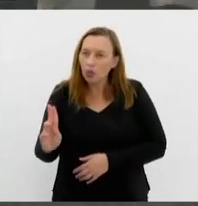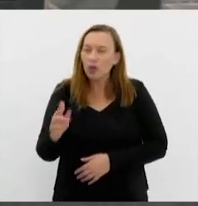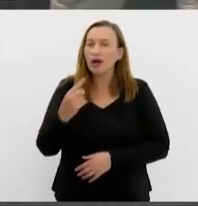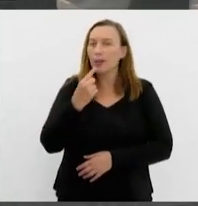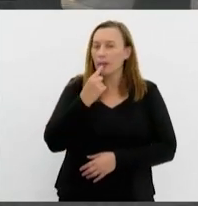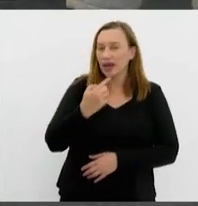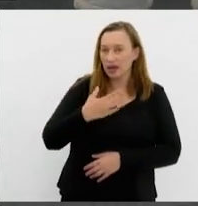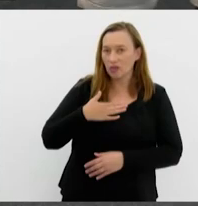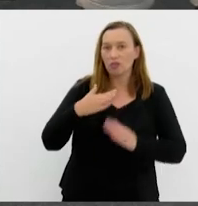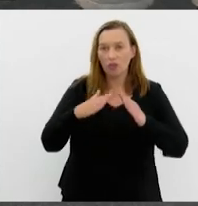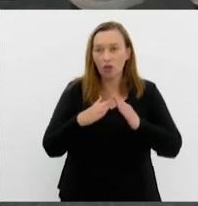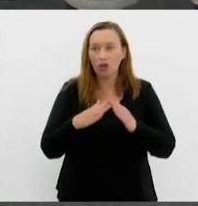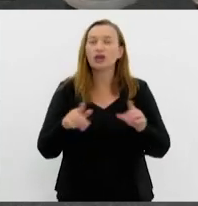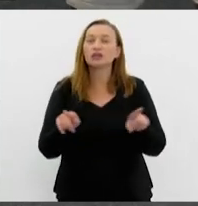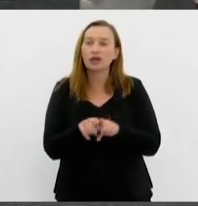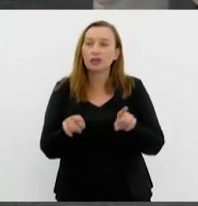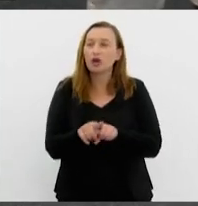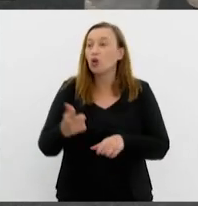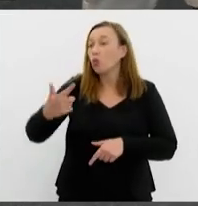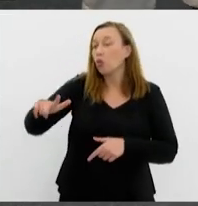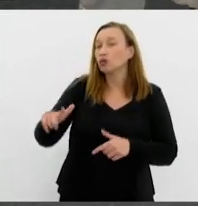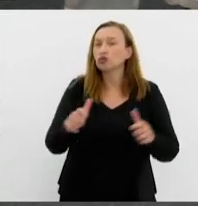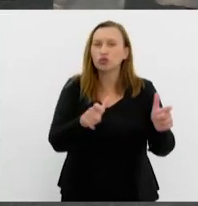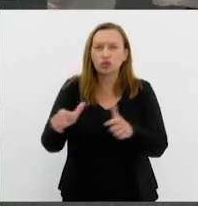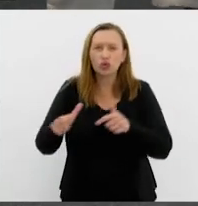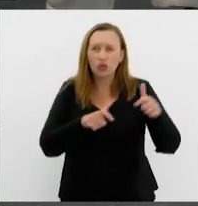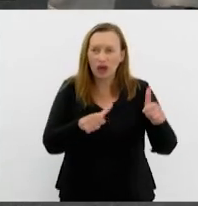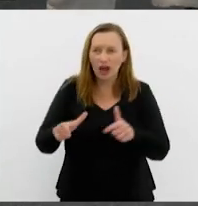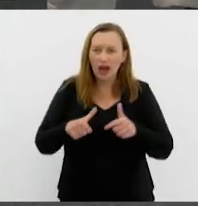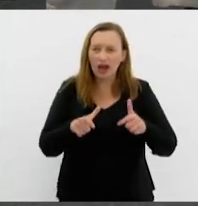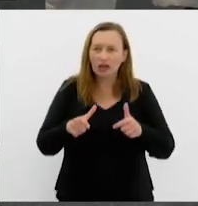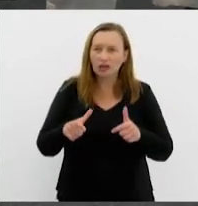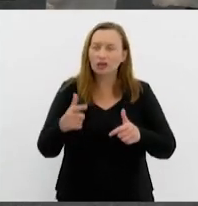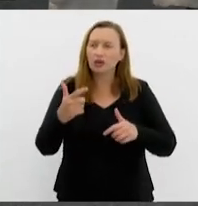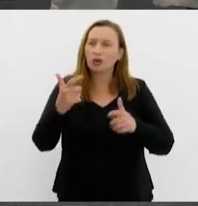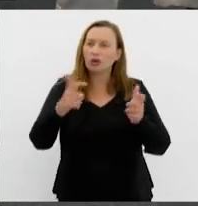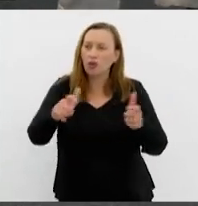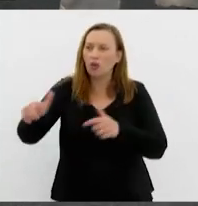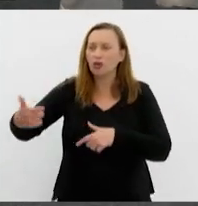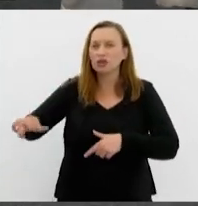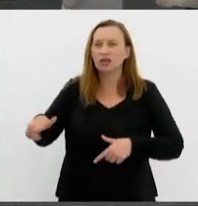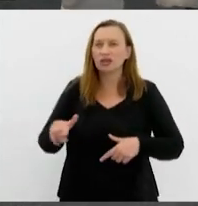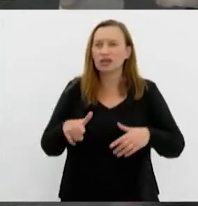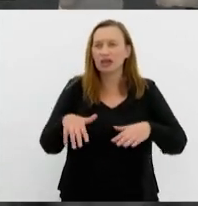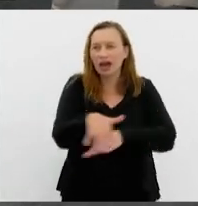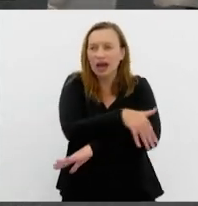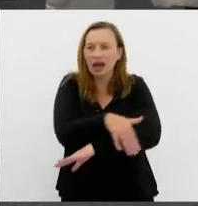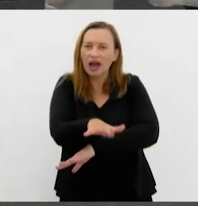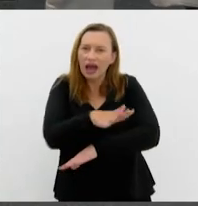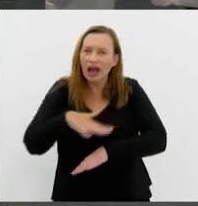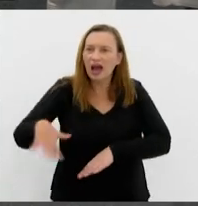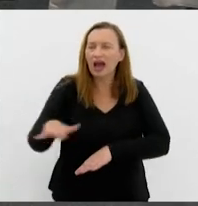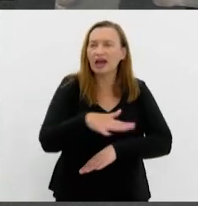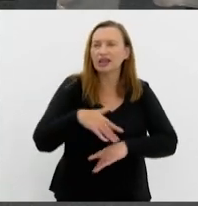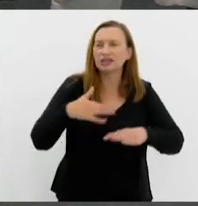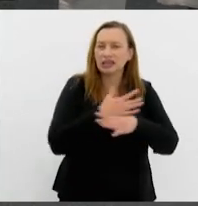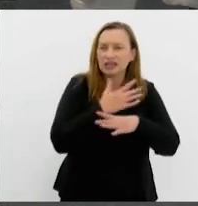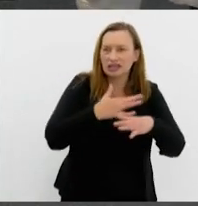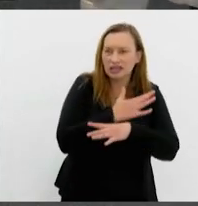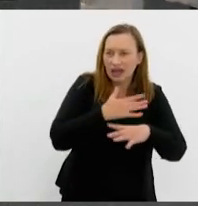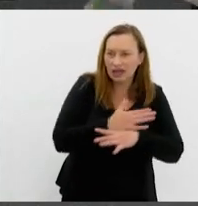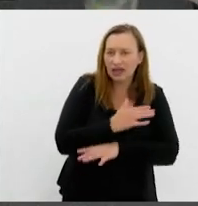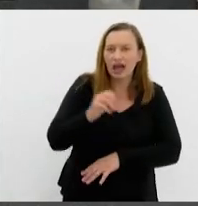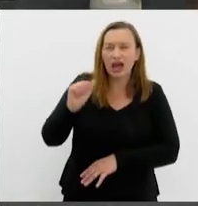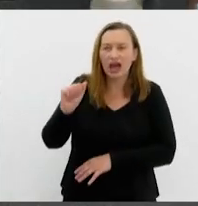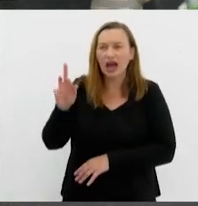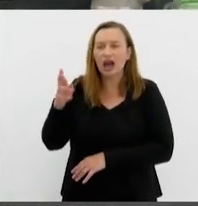fica na região de Correias, que já possuem, assim como outras áreas da cidade, muitas práticas agroecológicas, muitas práticas de